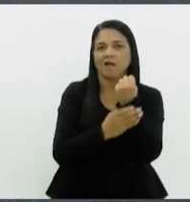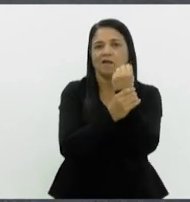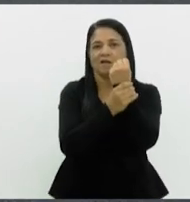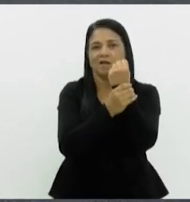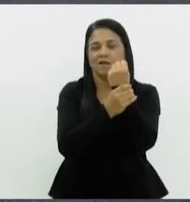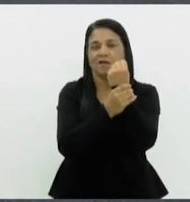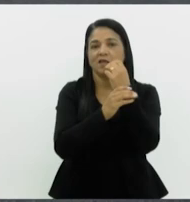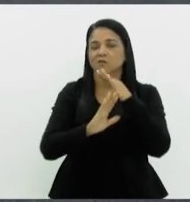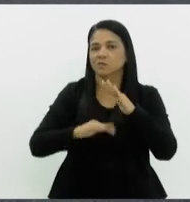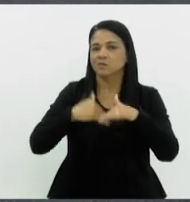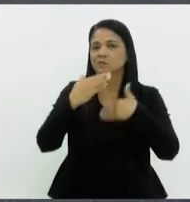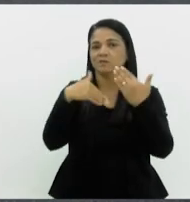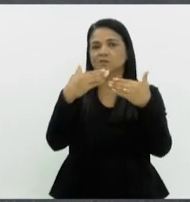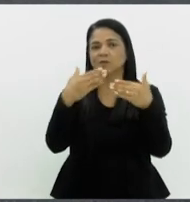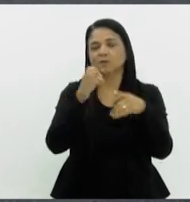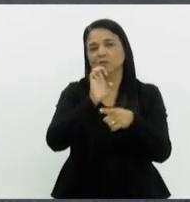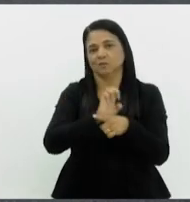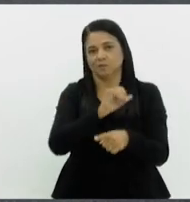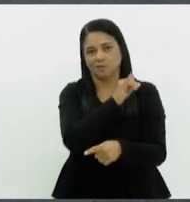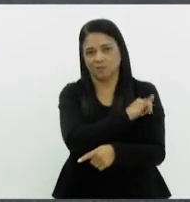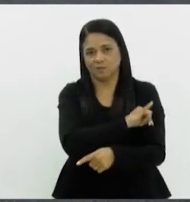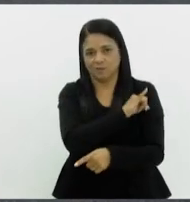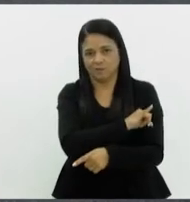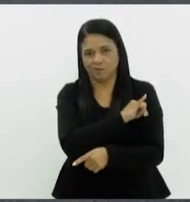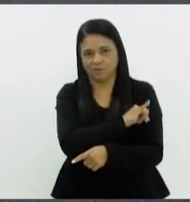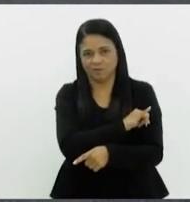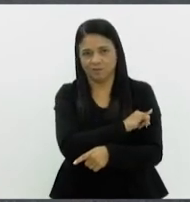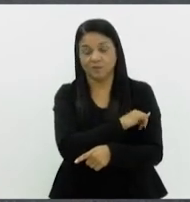o desenvolvimento do Estado do Rio de Janeiro.